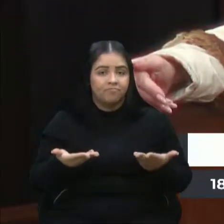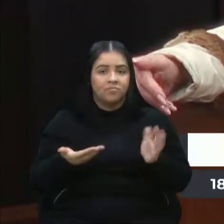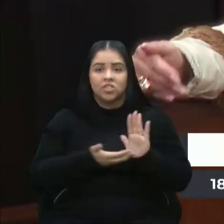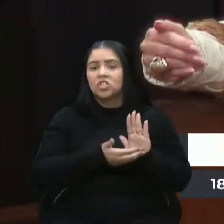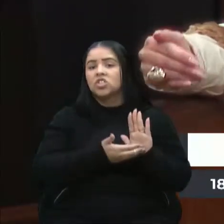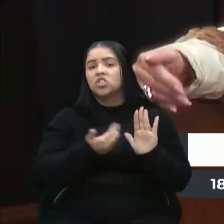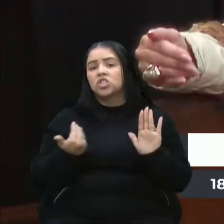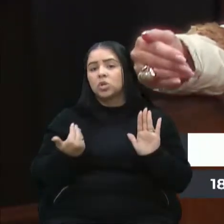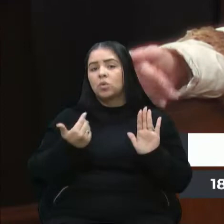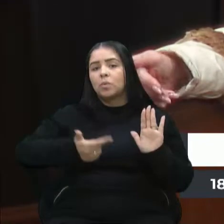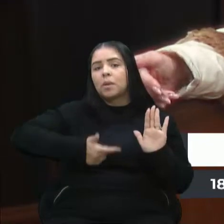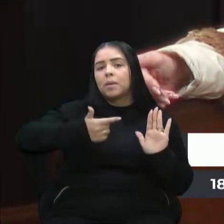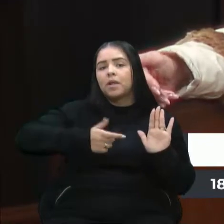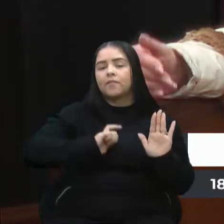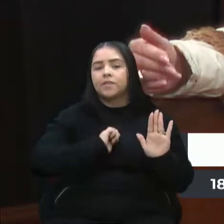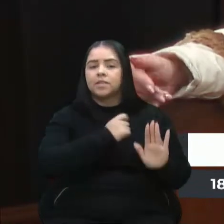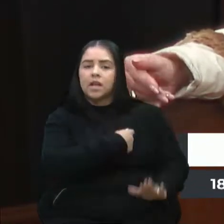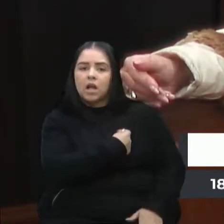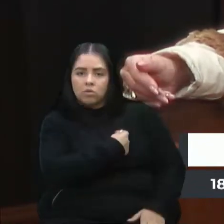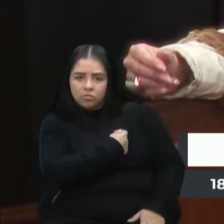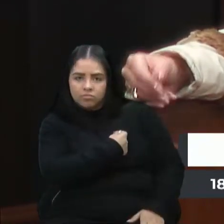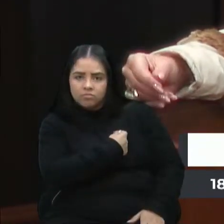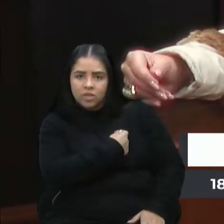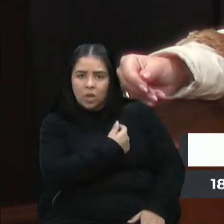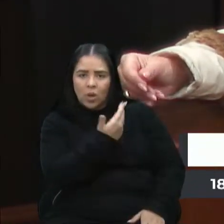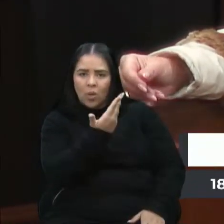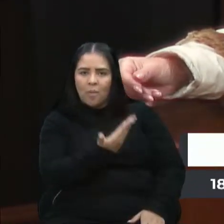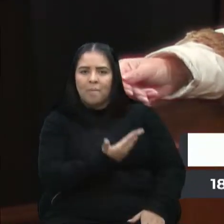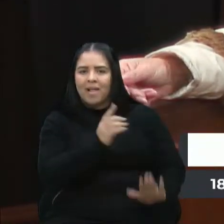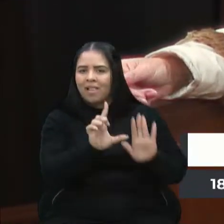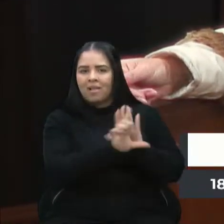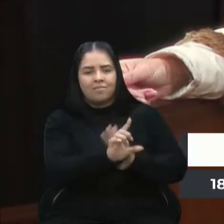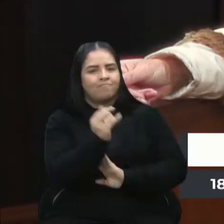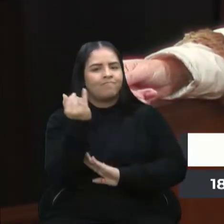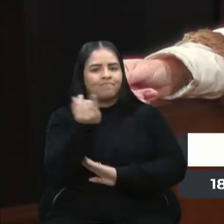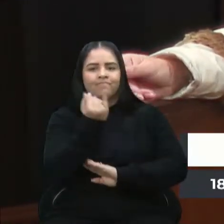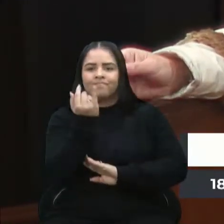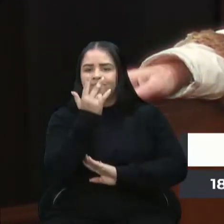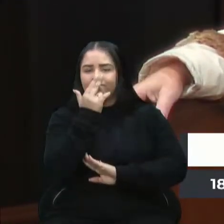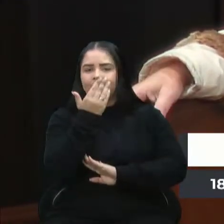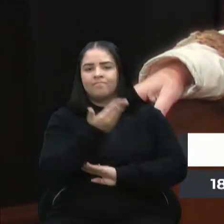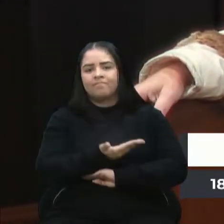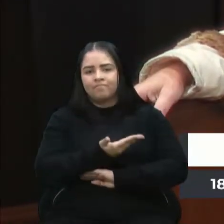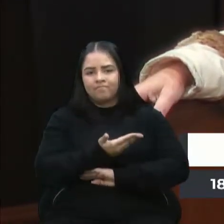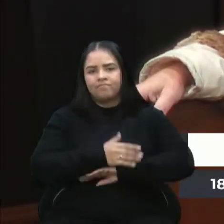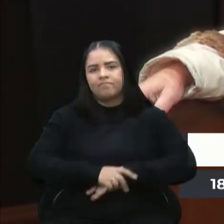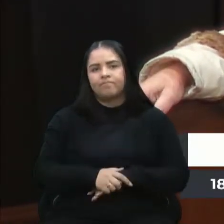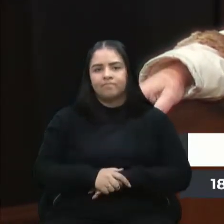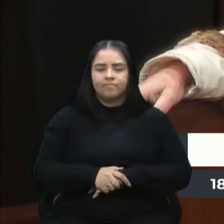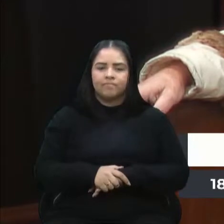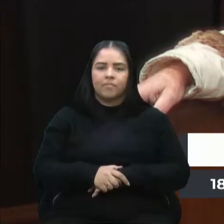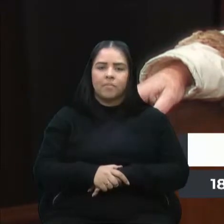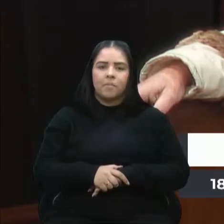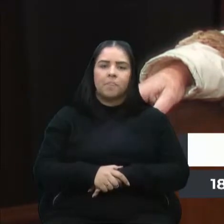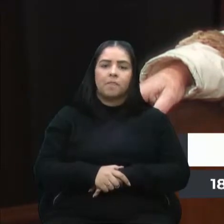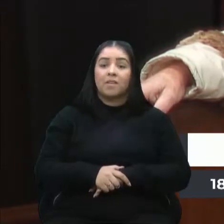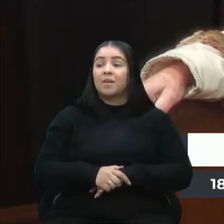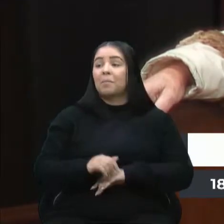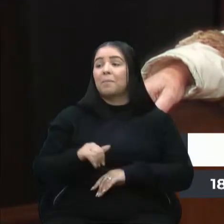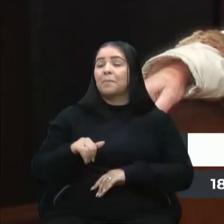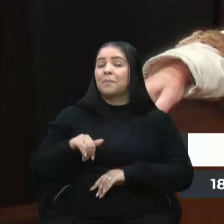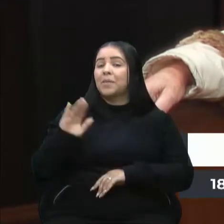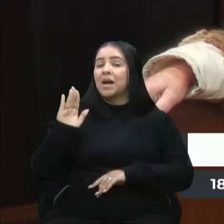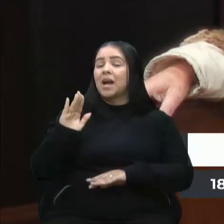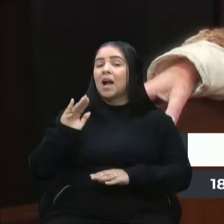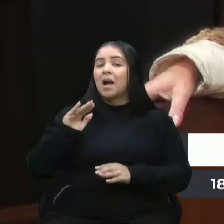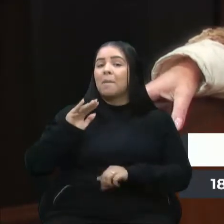função de fiscalização de uma lei tão importante como essa. E mais, a multa, a